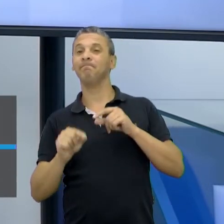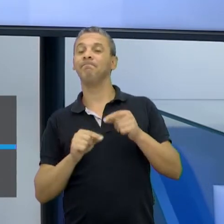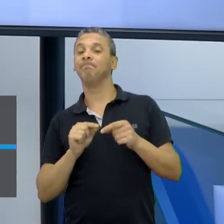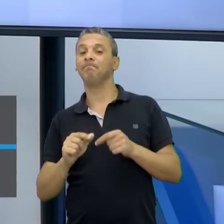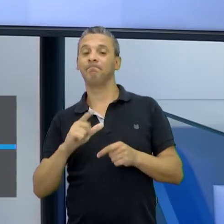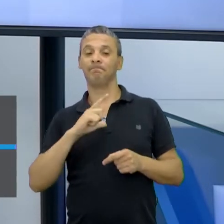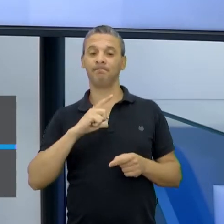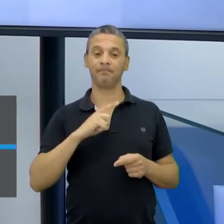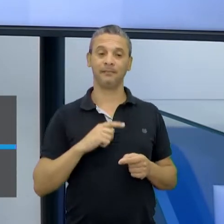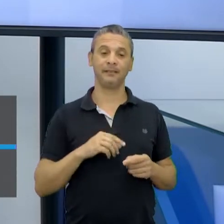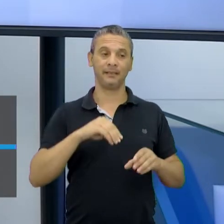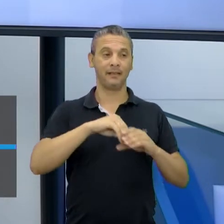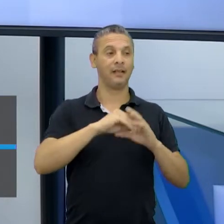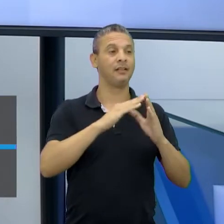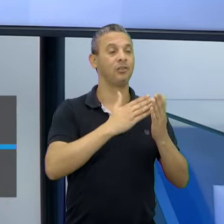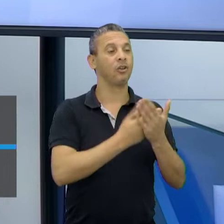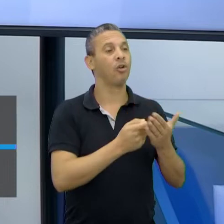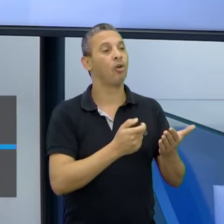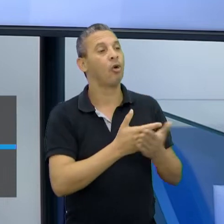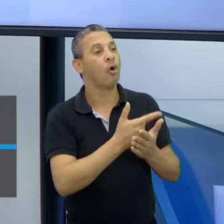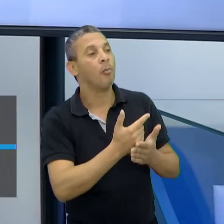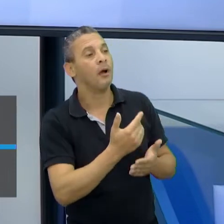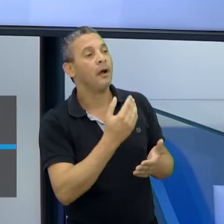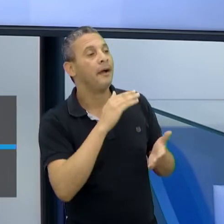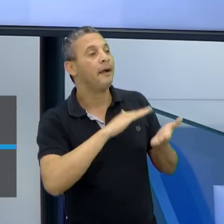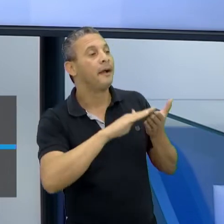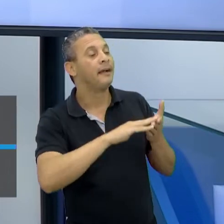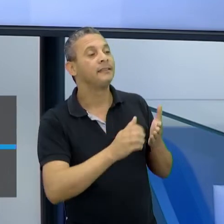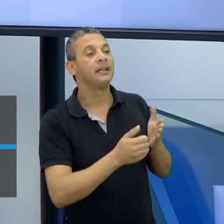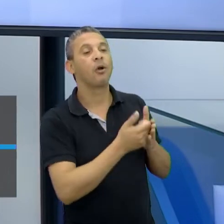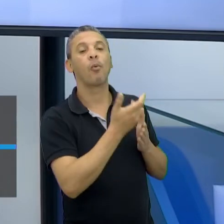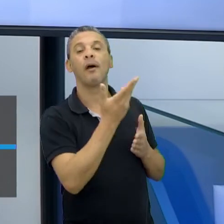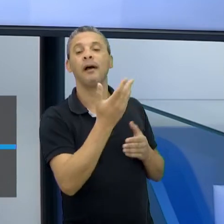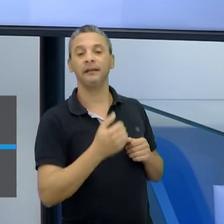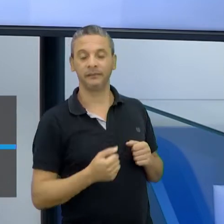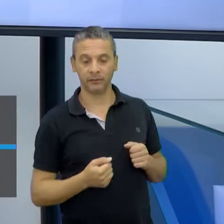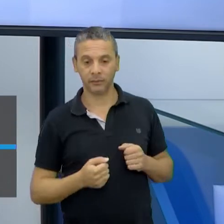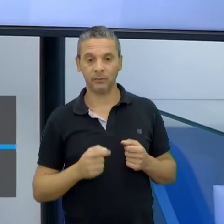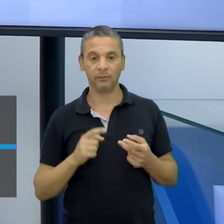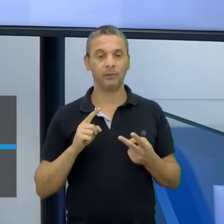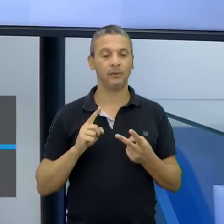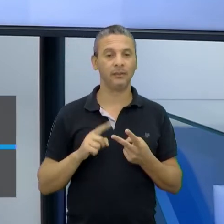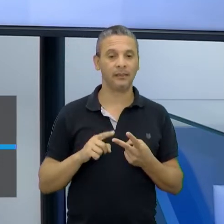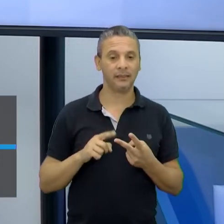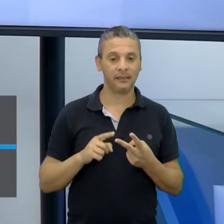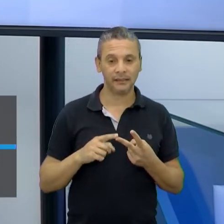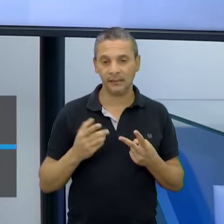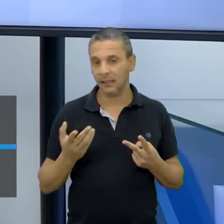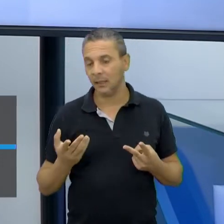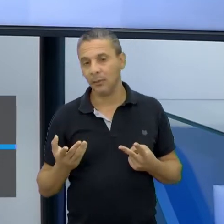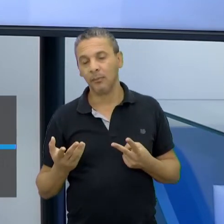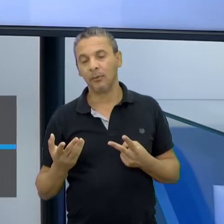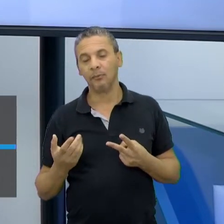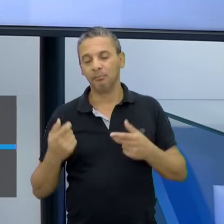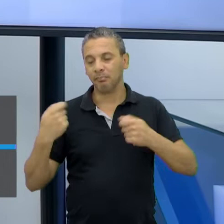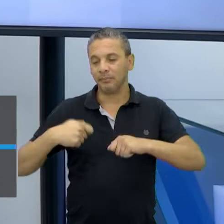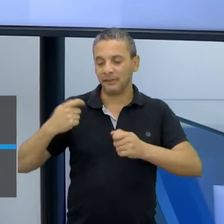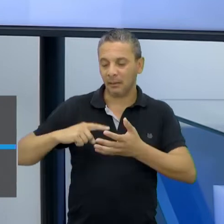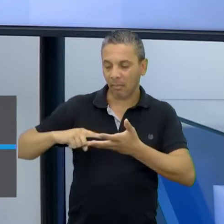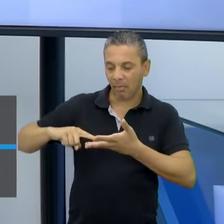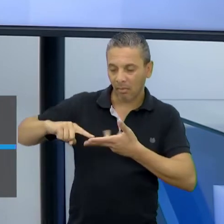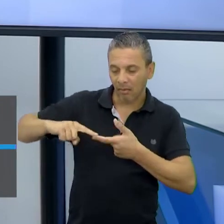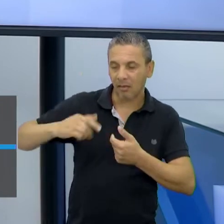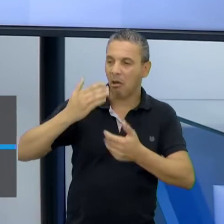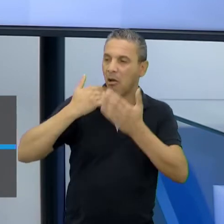gastou aí na cantina da escola, já que voltou às aulas, né? O que a gente gastou com necessidade mesmo, né?